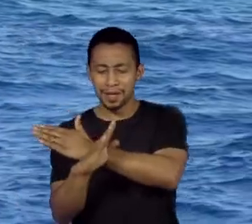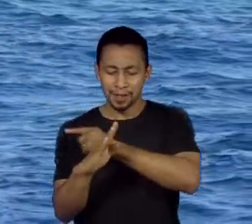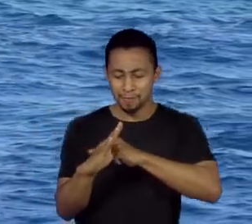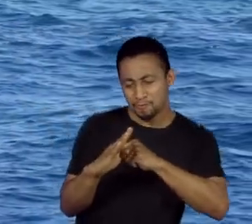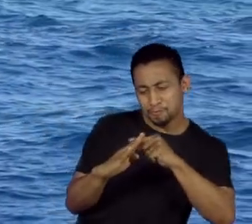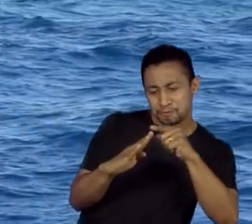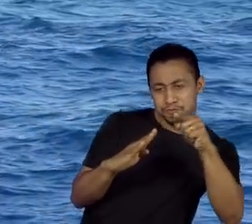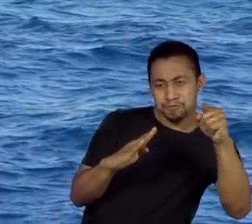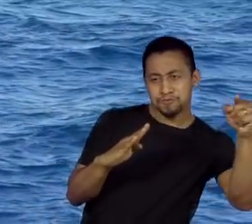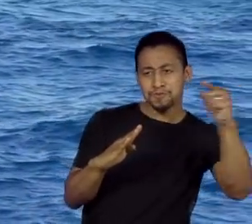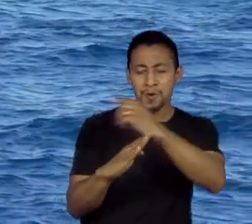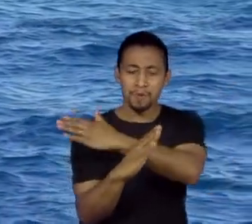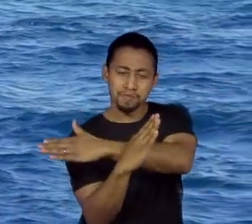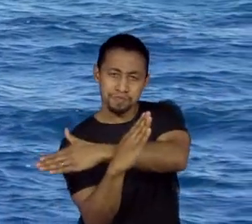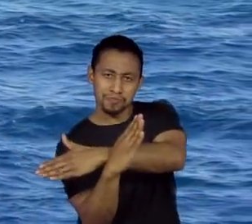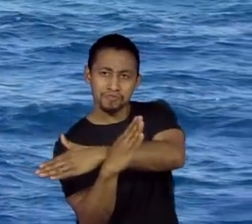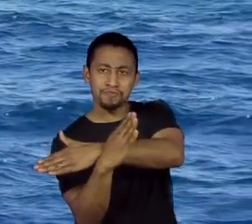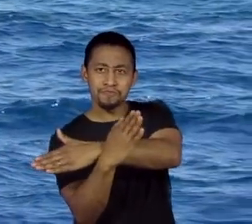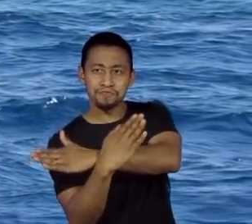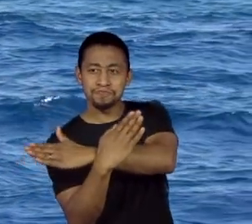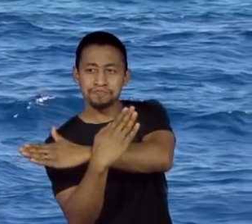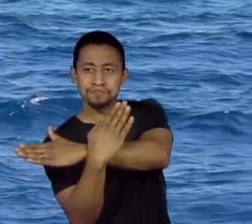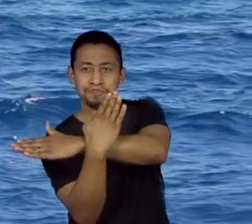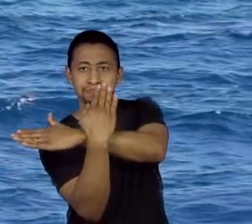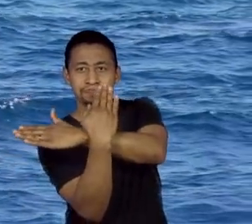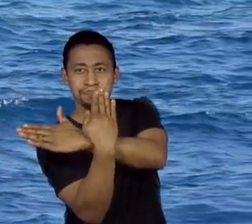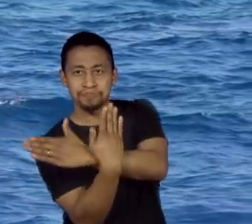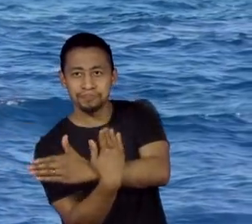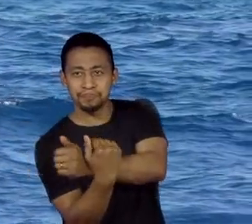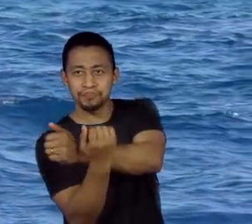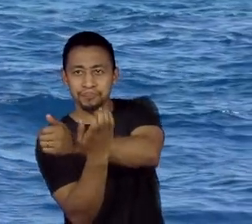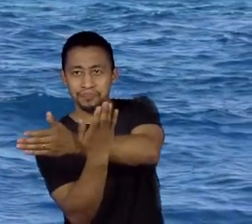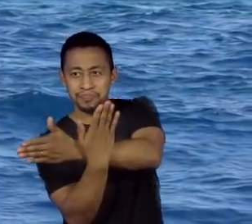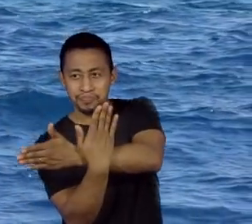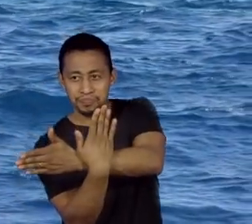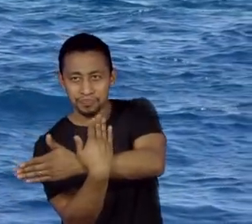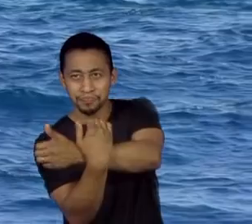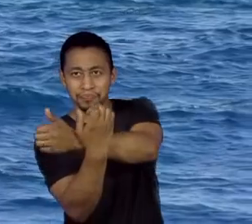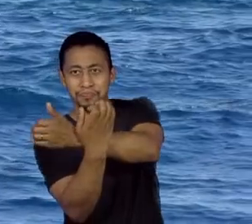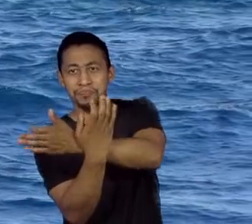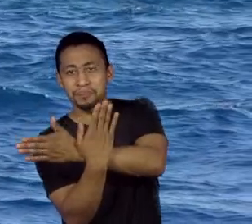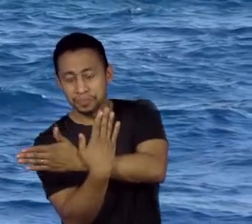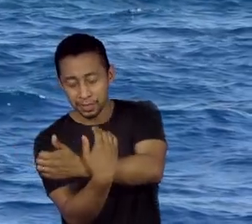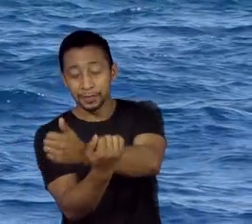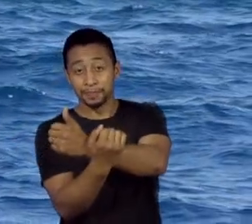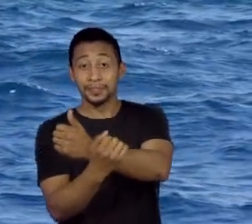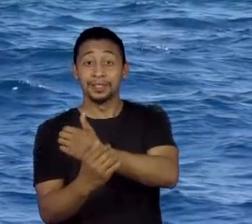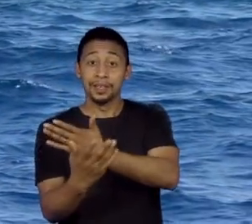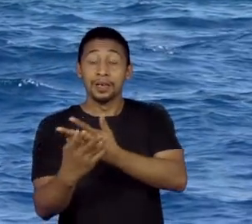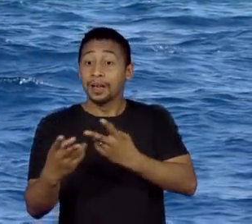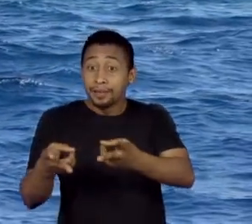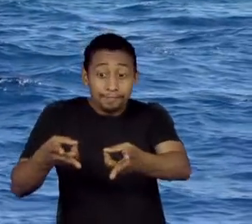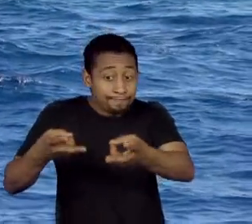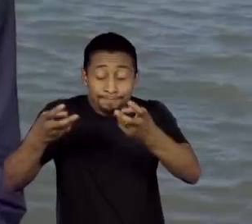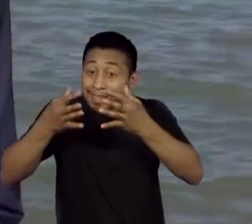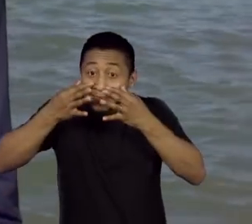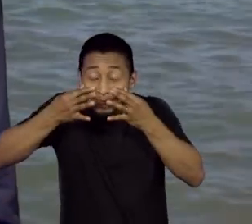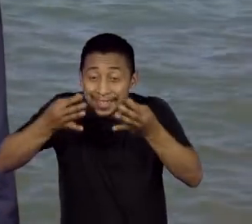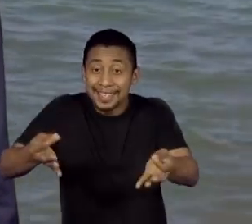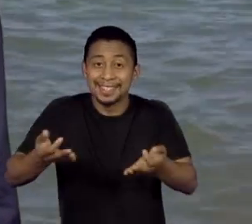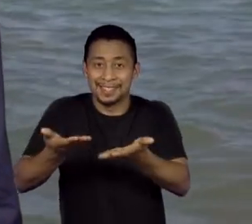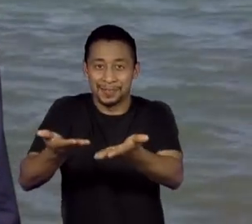os comportamentos aqui das áreas reprodutivas. Então acho que é o que chama mais atenção inicialmente são as peitorais dessas baleias. São